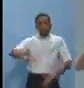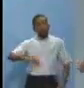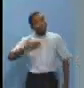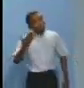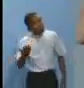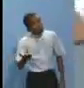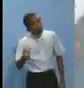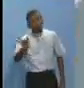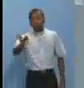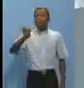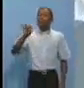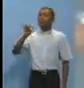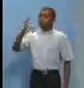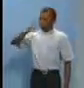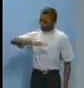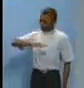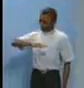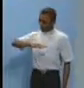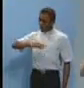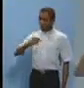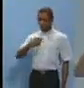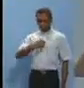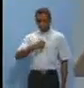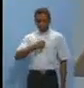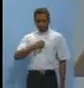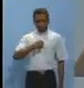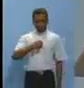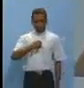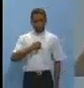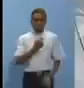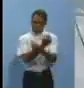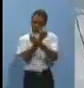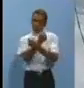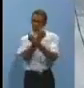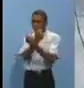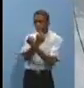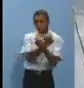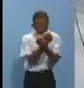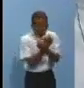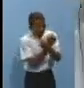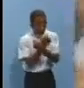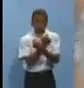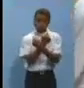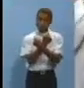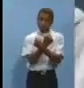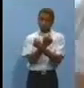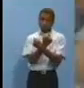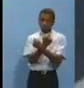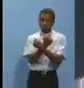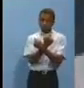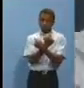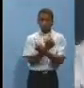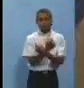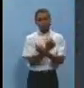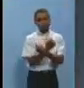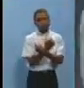nós temos é a opção pelo bem. Nós temos um roteiro. Me diga você,